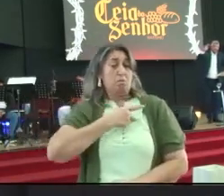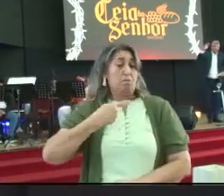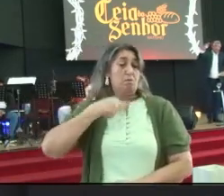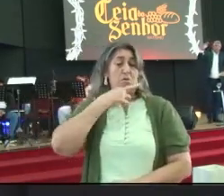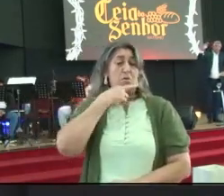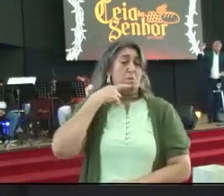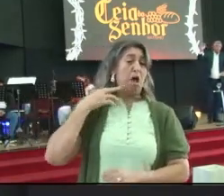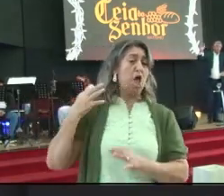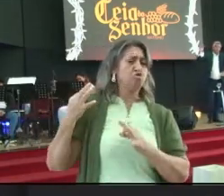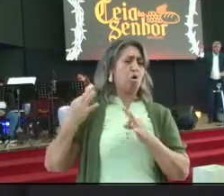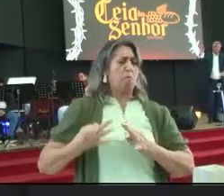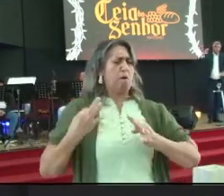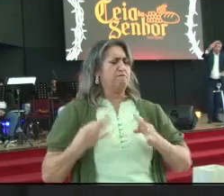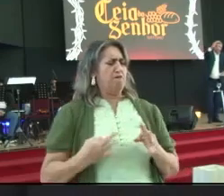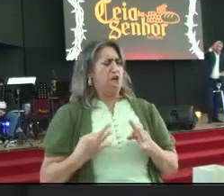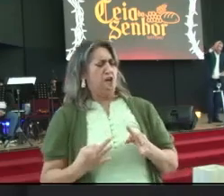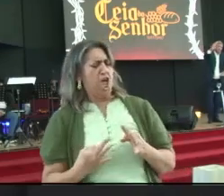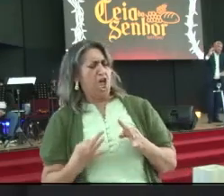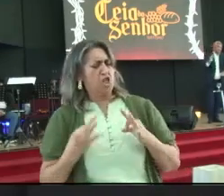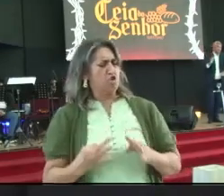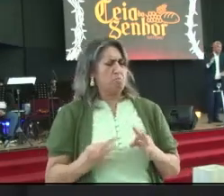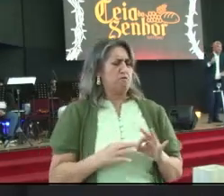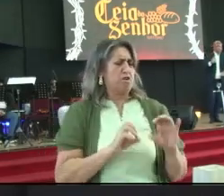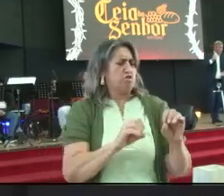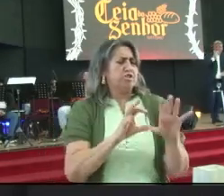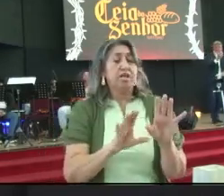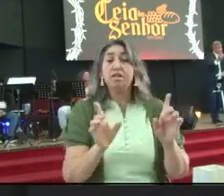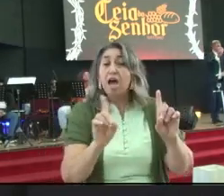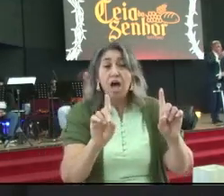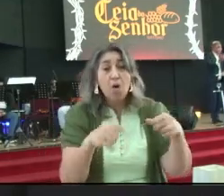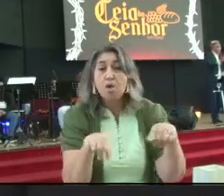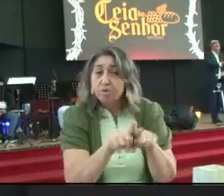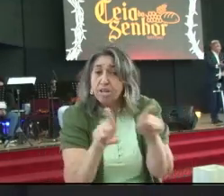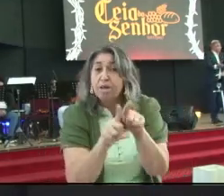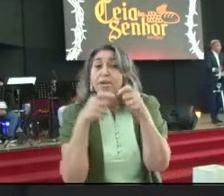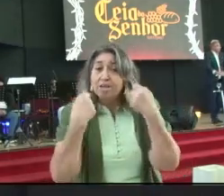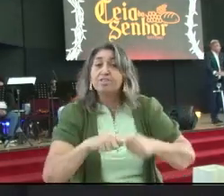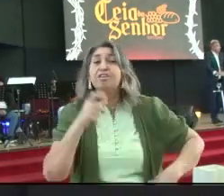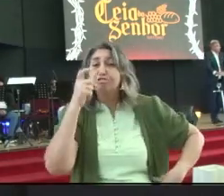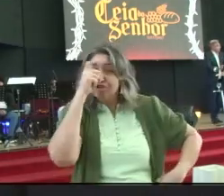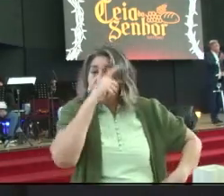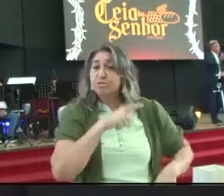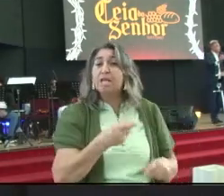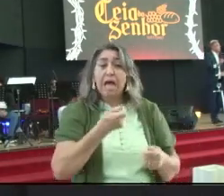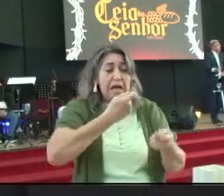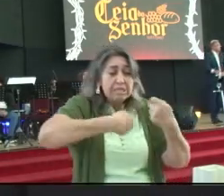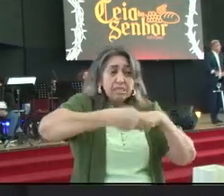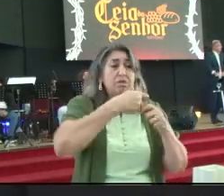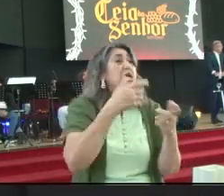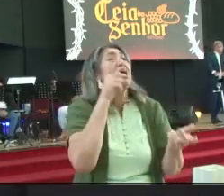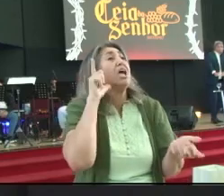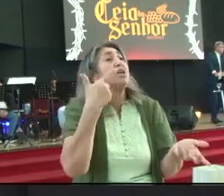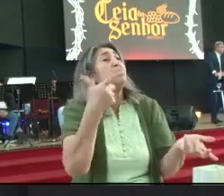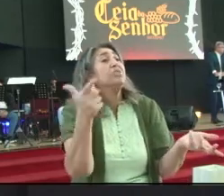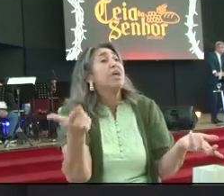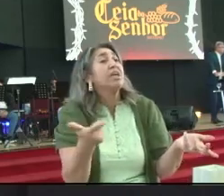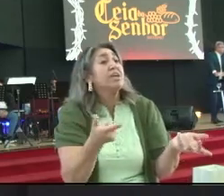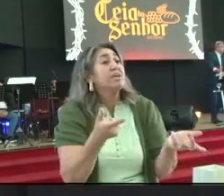o perfeitíssimo aqui, que estou lhe ensinando. Não, eu também tenho dificuldades nessa área. Quem não